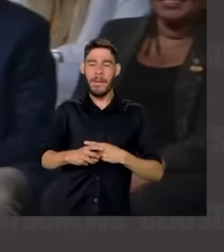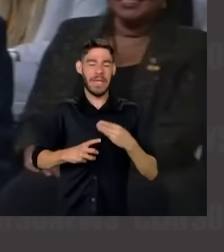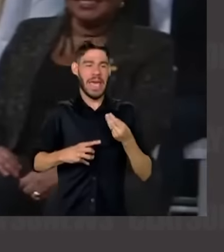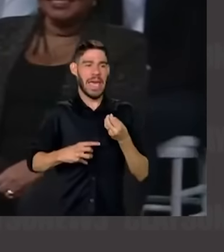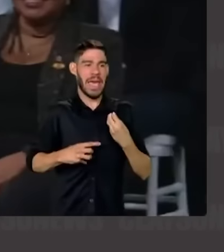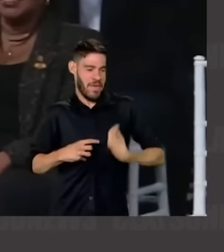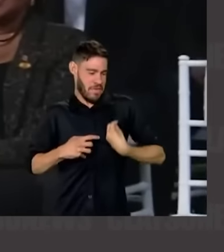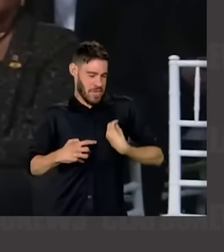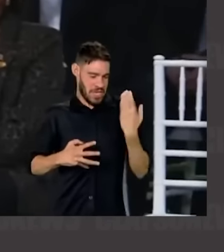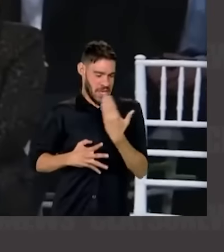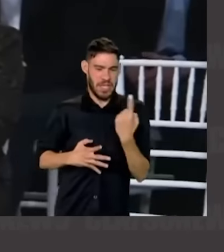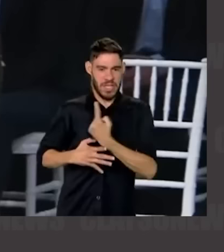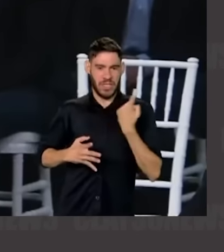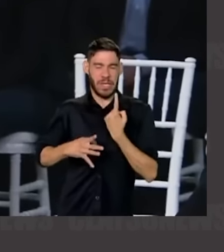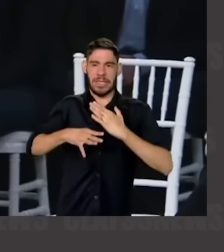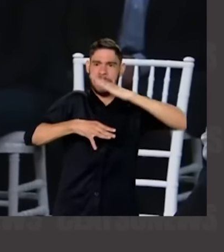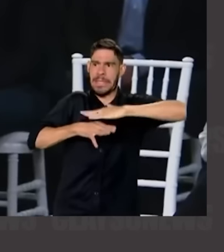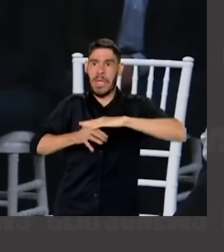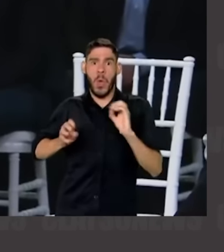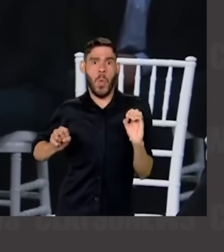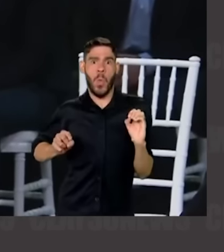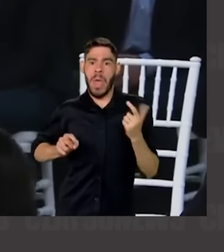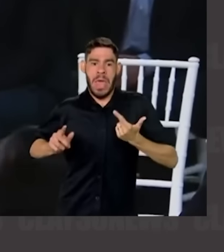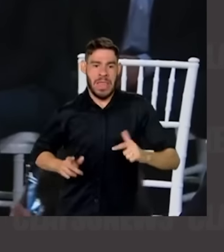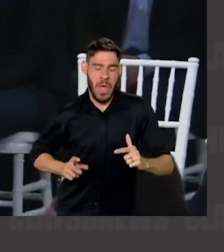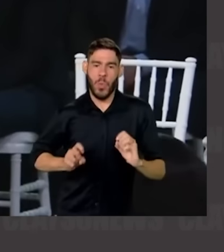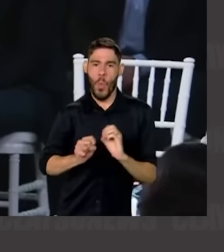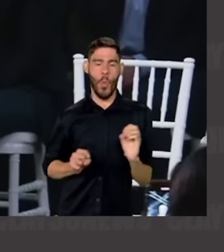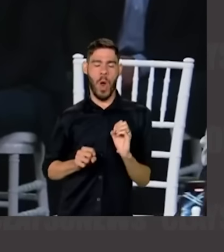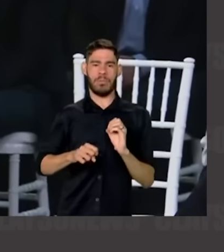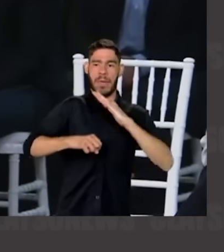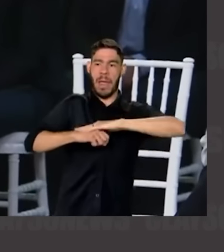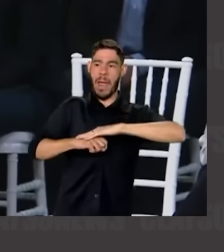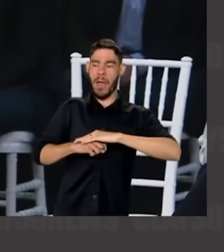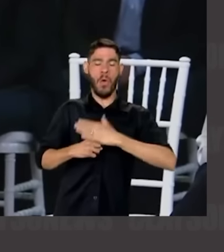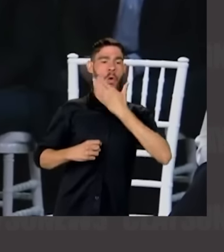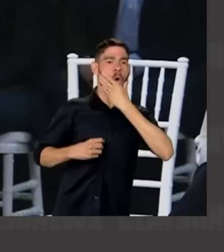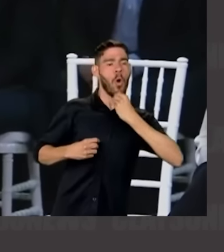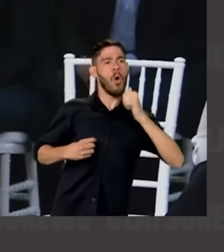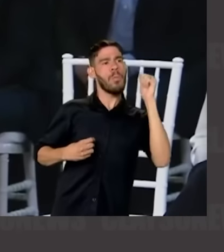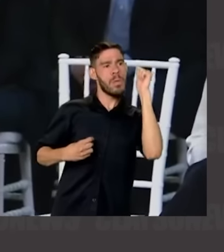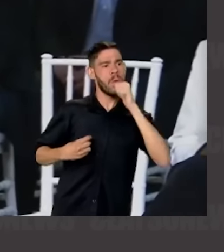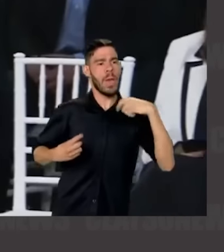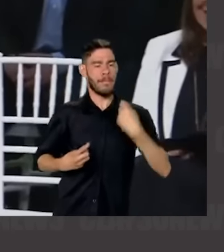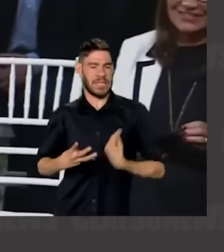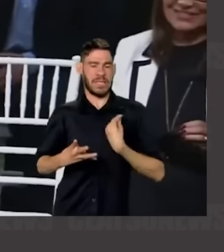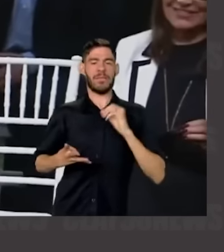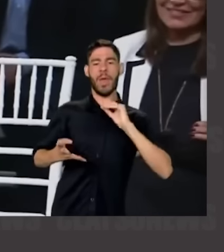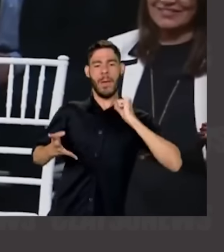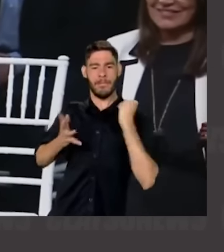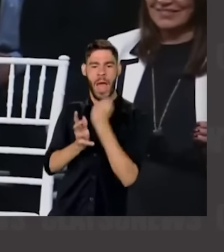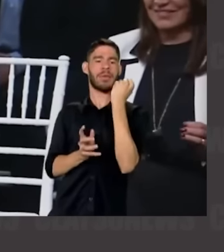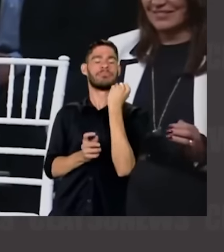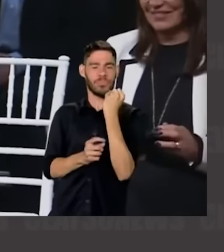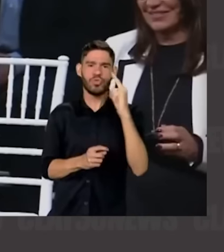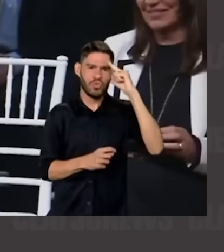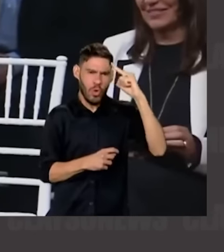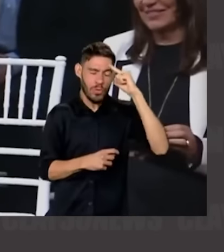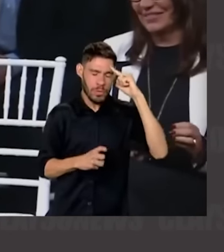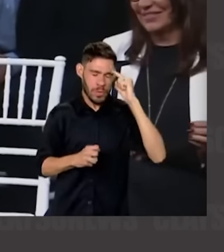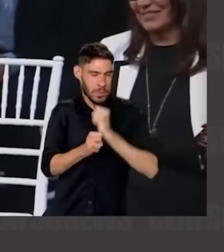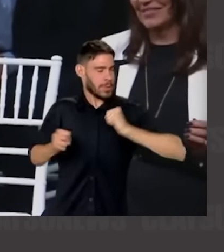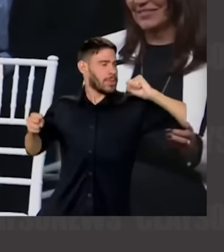colocar na vida da gente uma causa, uma causa. O homem ou a mulher tem que ter na vida dele uma causa que ele levante todo dia